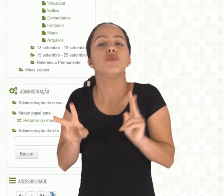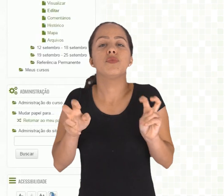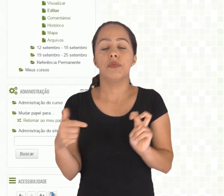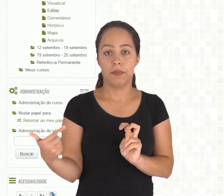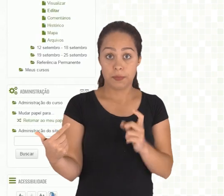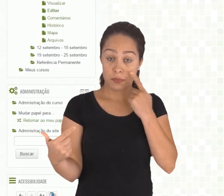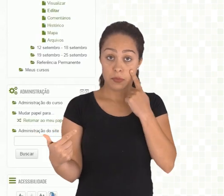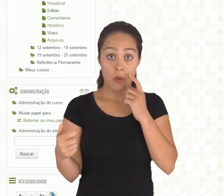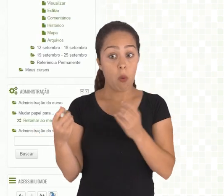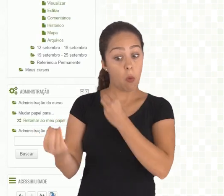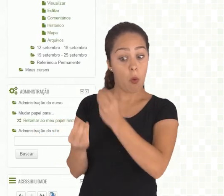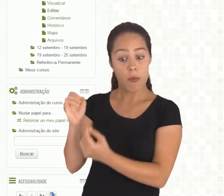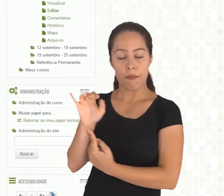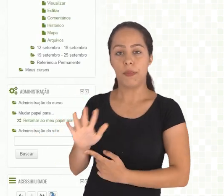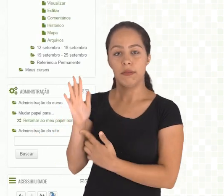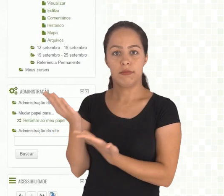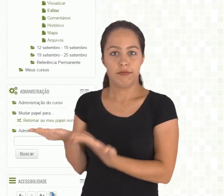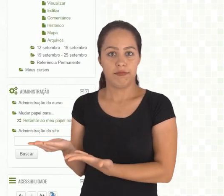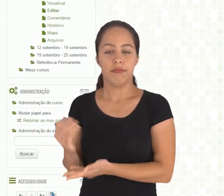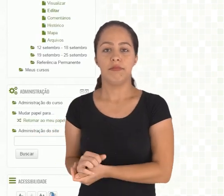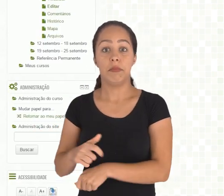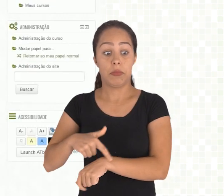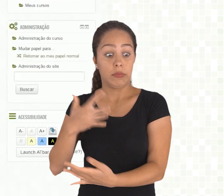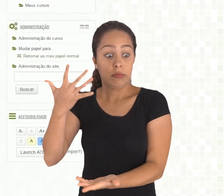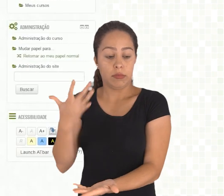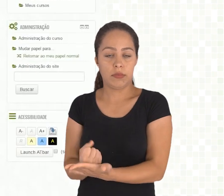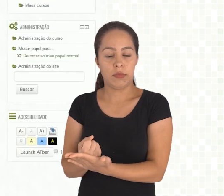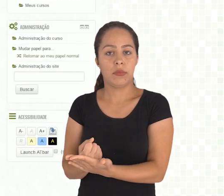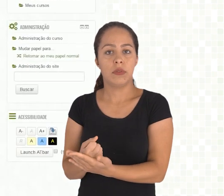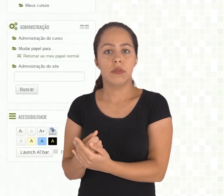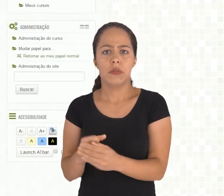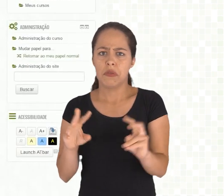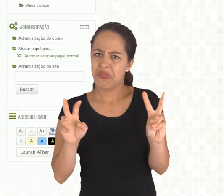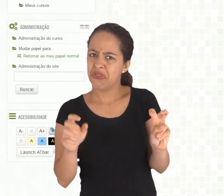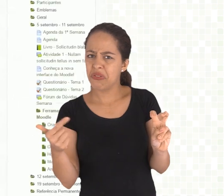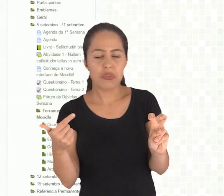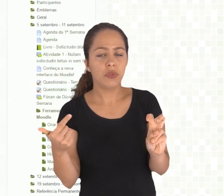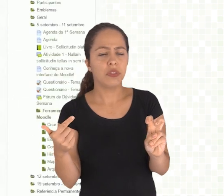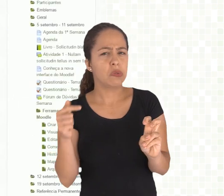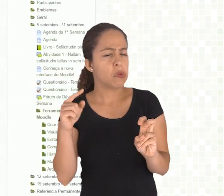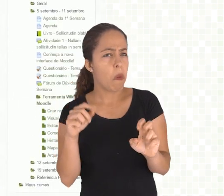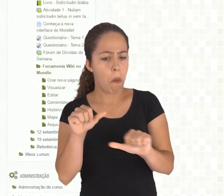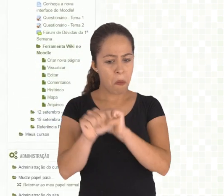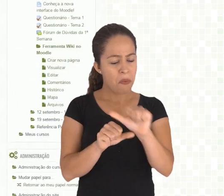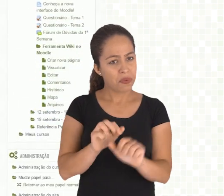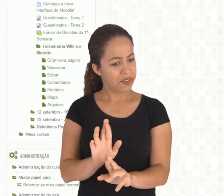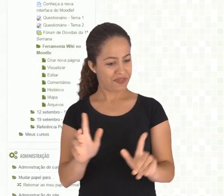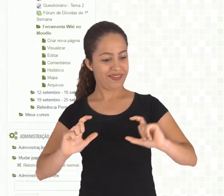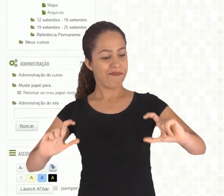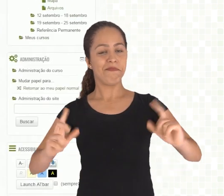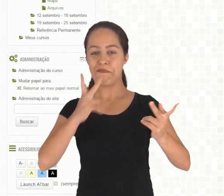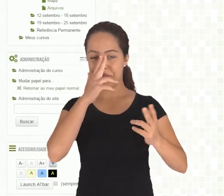na linha é só vir aqui selecionará título dois olhos a sua mágica que acontece quando eu salvo esse